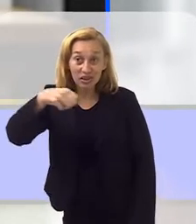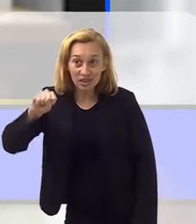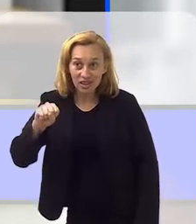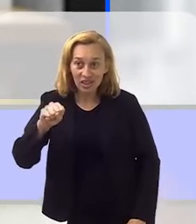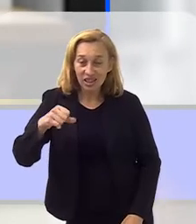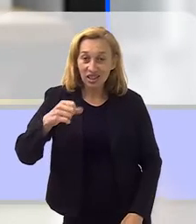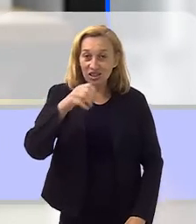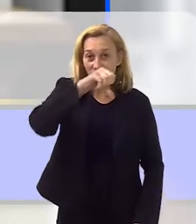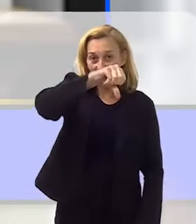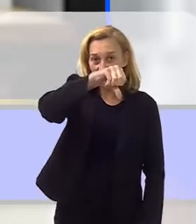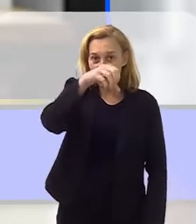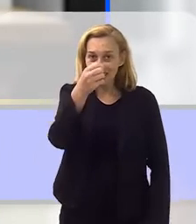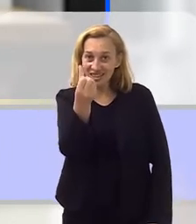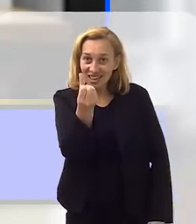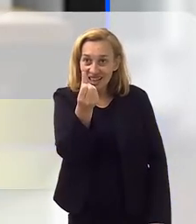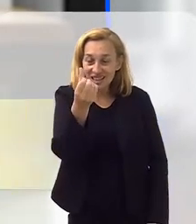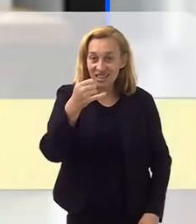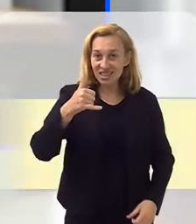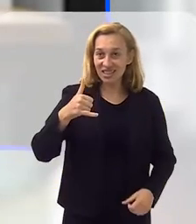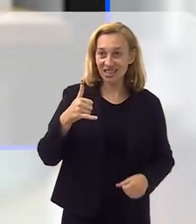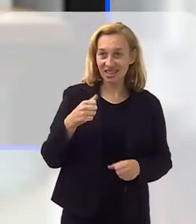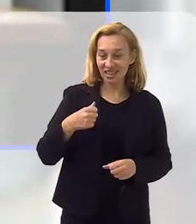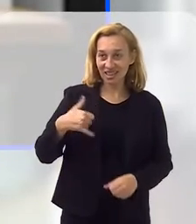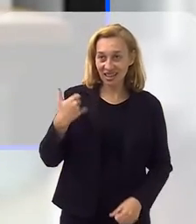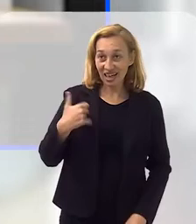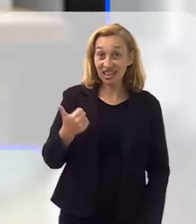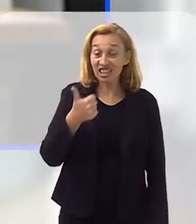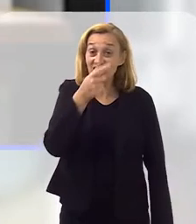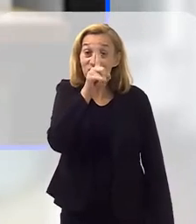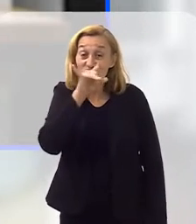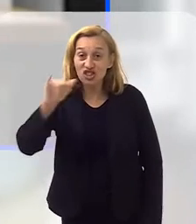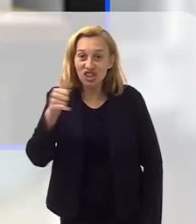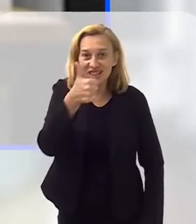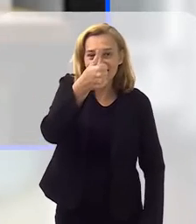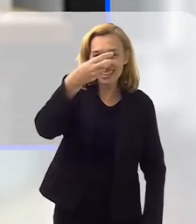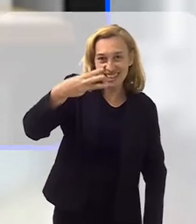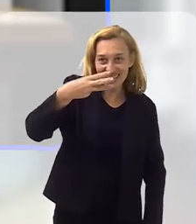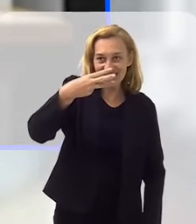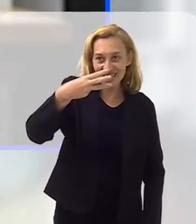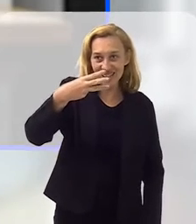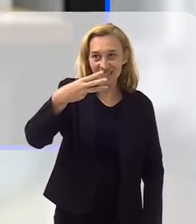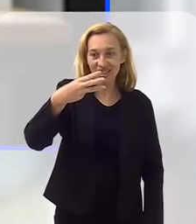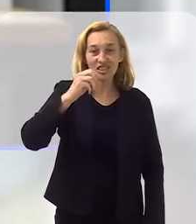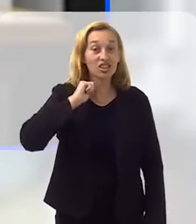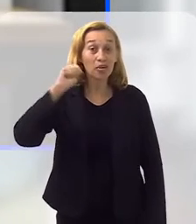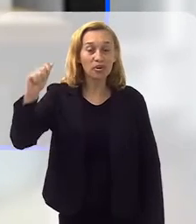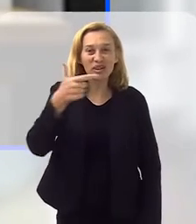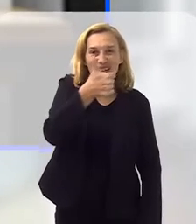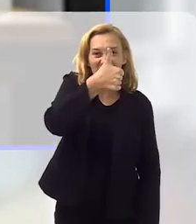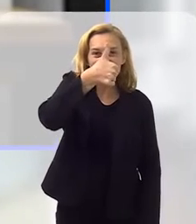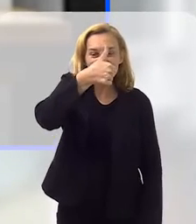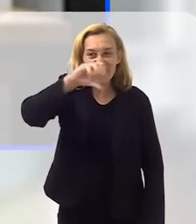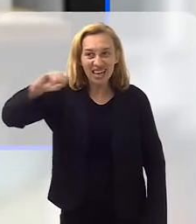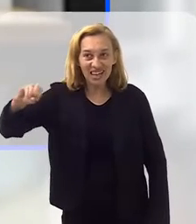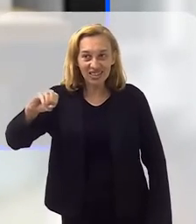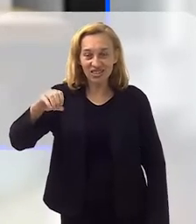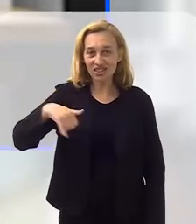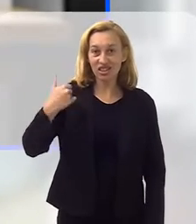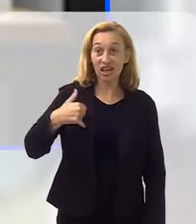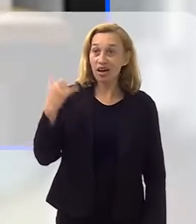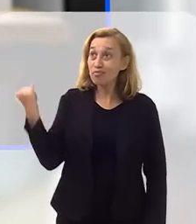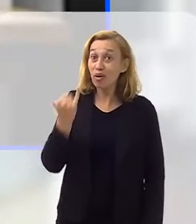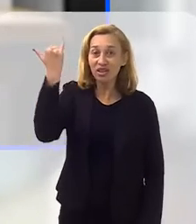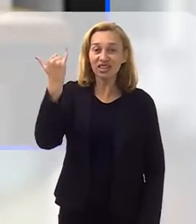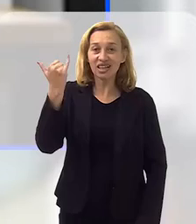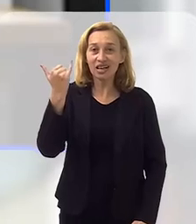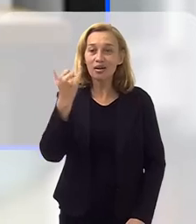em 2018 aos 96 anos. No dia 13 de abril, ela completaria 100 anos de idade. A importância dela